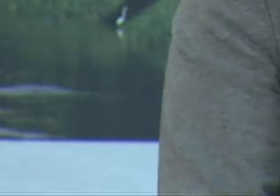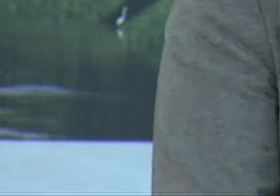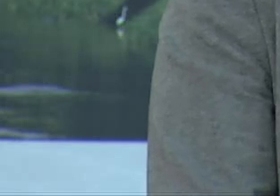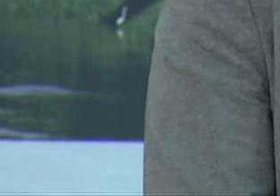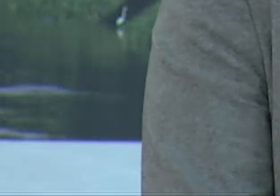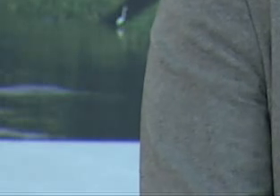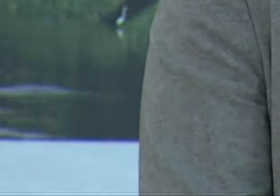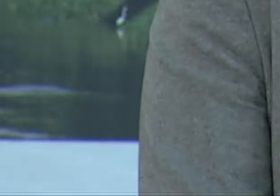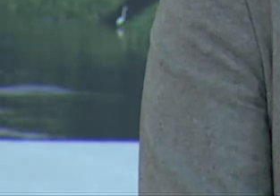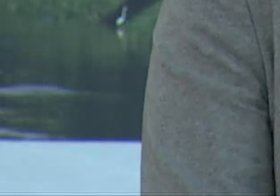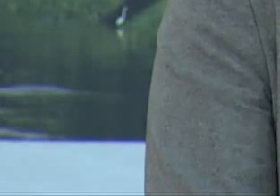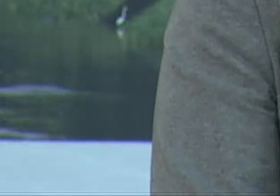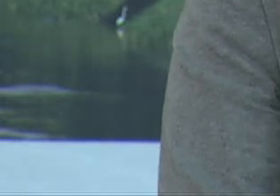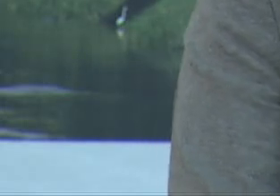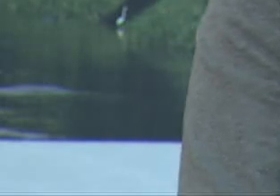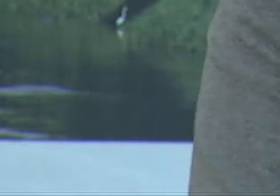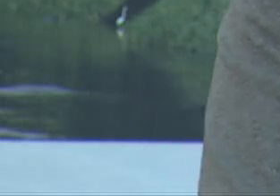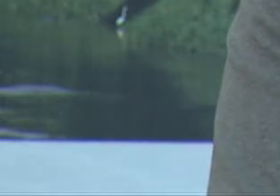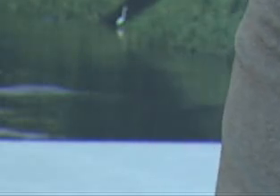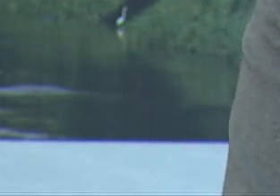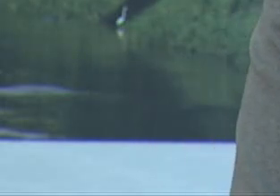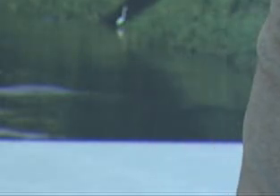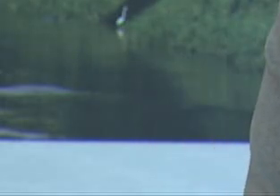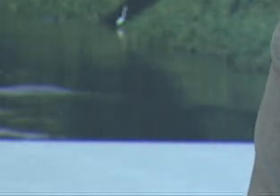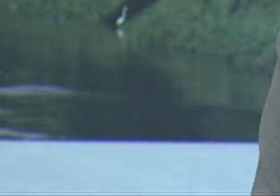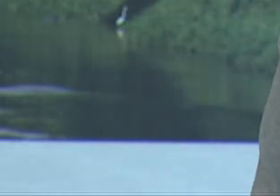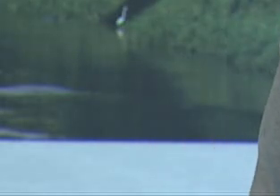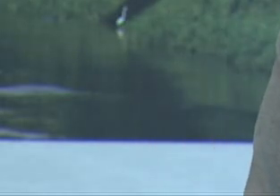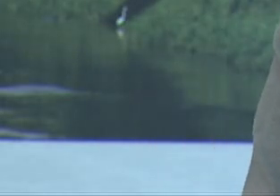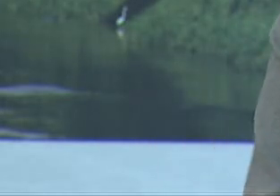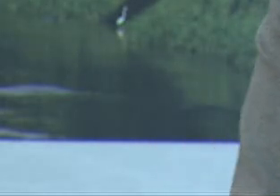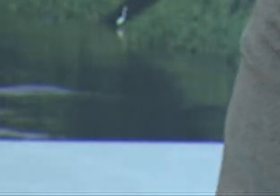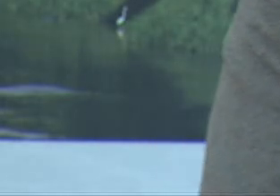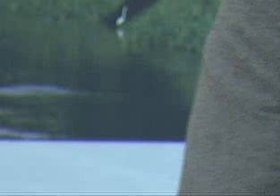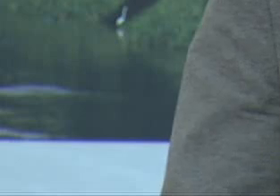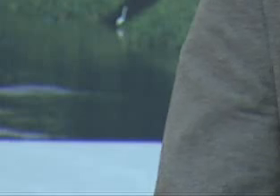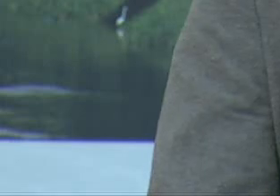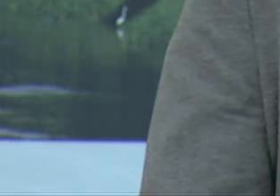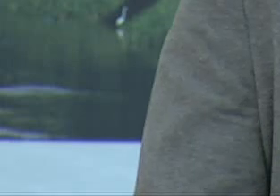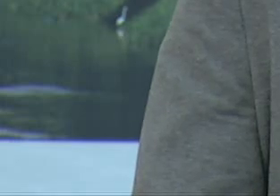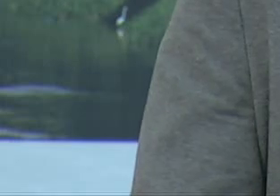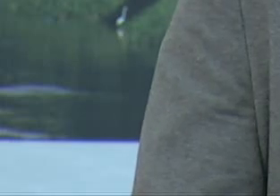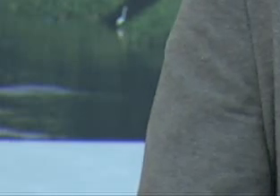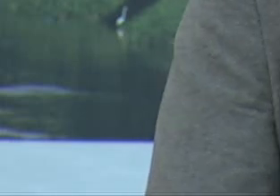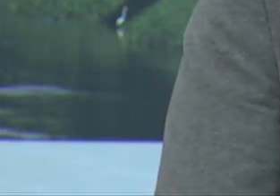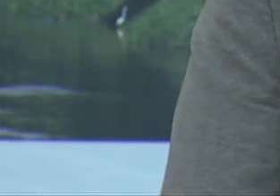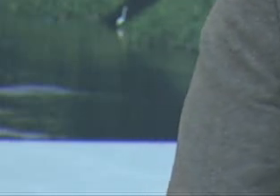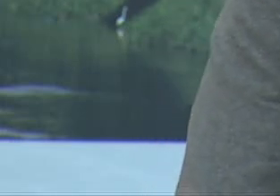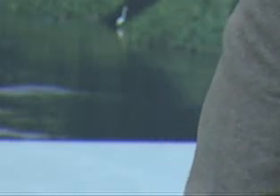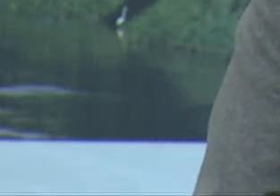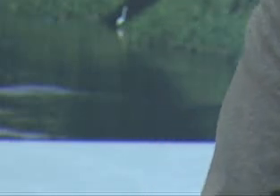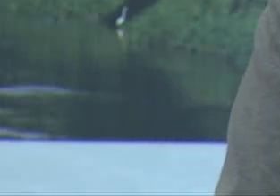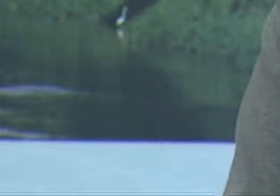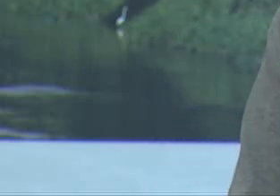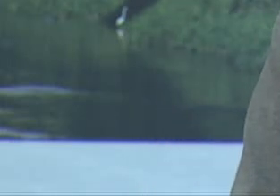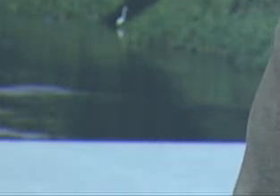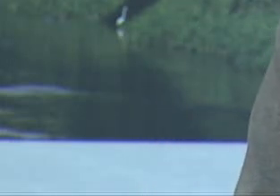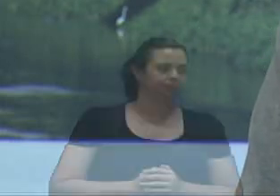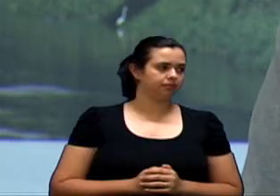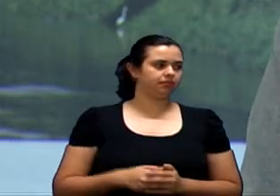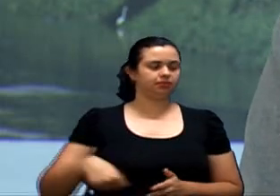esforço depositado, senhores vereadores, ainda é pouco. Nós temos que avançar ainda mais. Então, o que nós precisamos, nesse momento,